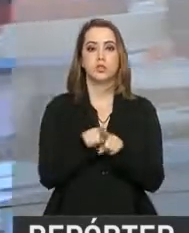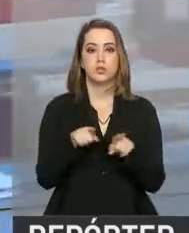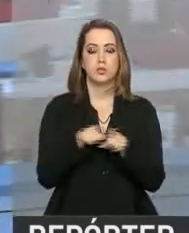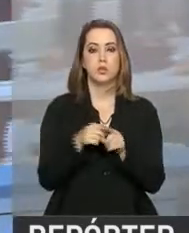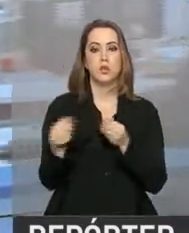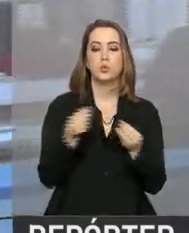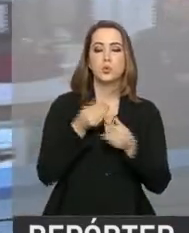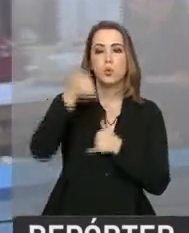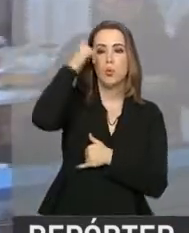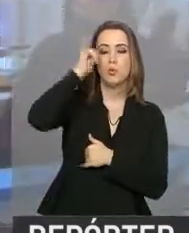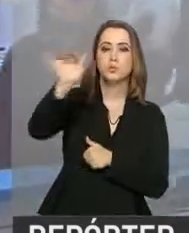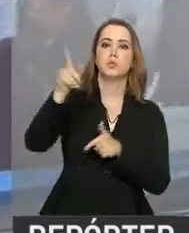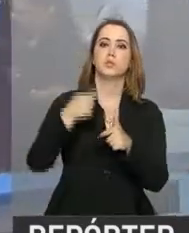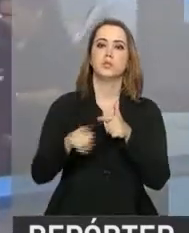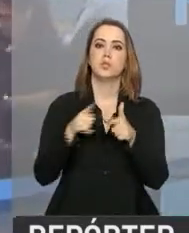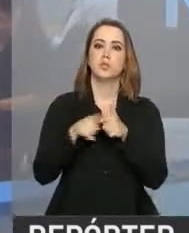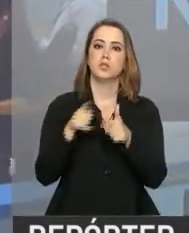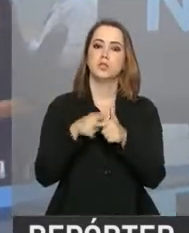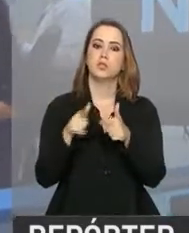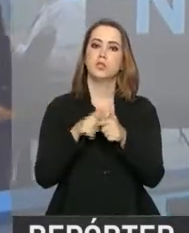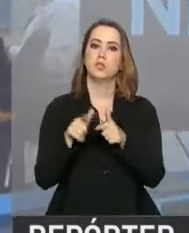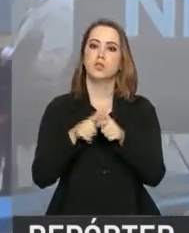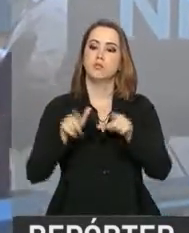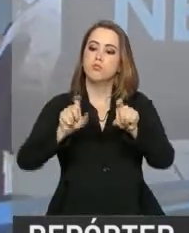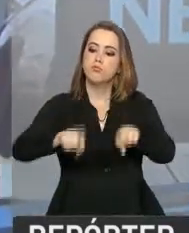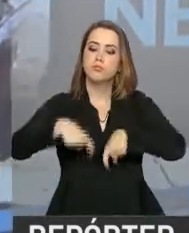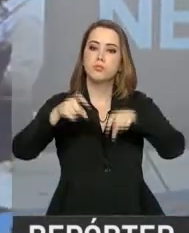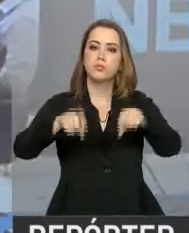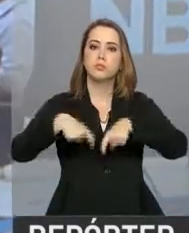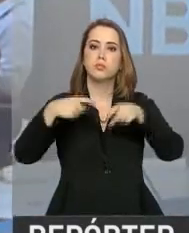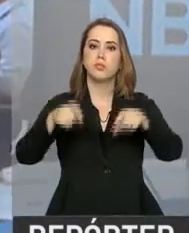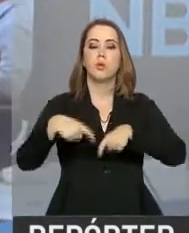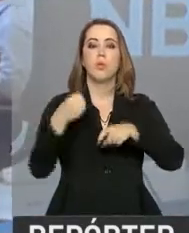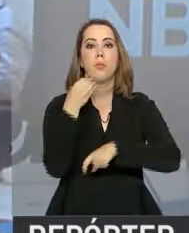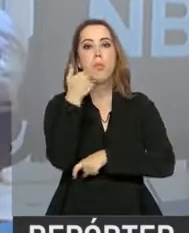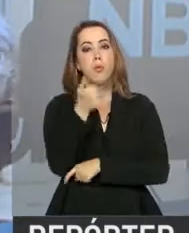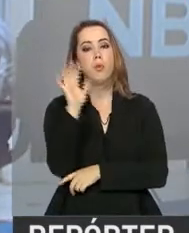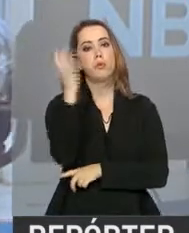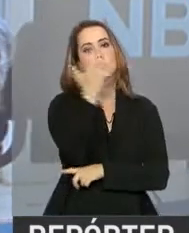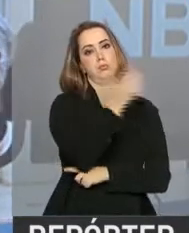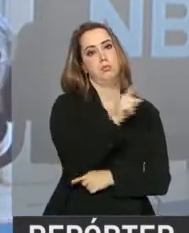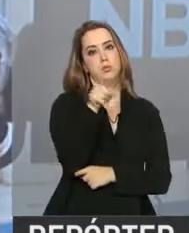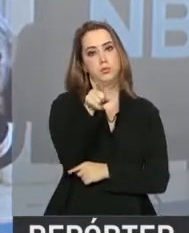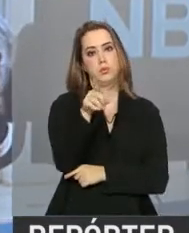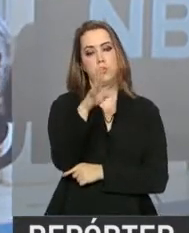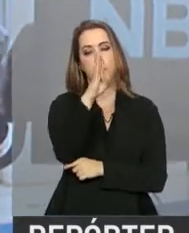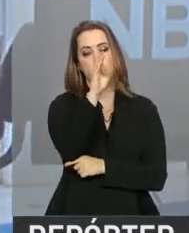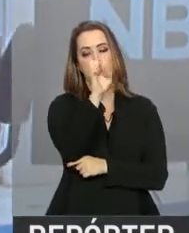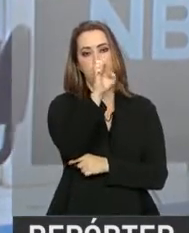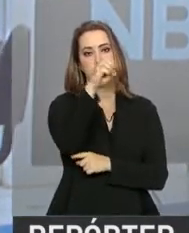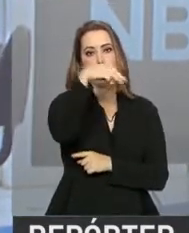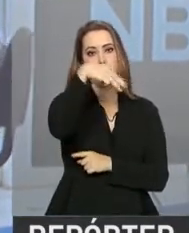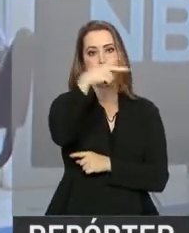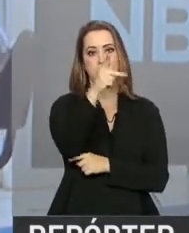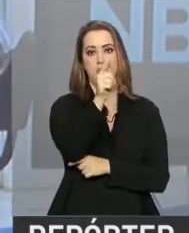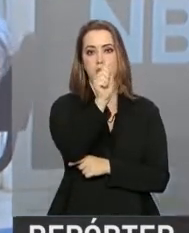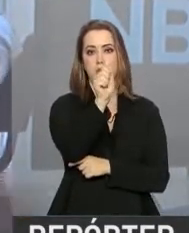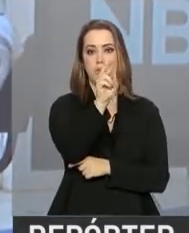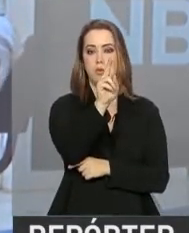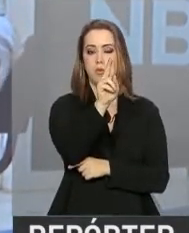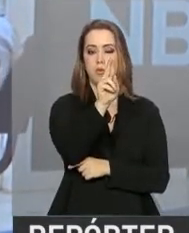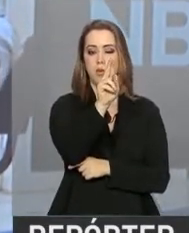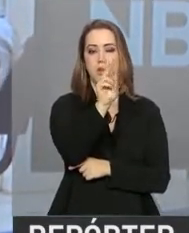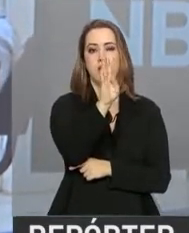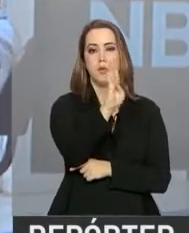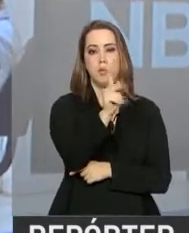às pragas que não prejudica o meio ambiente a embrapa desenvolveu uma tecnologia sustentável que pode auxiliar produtores